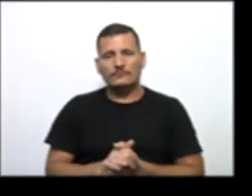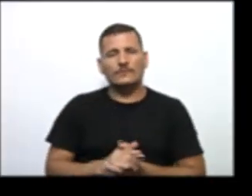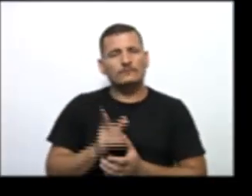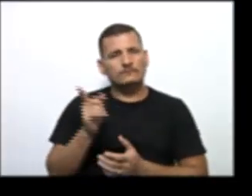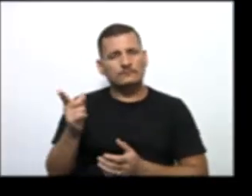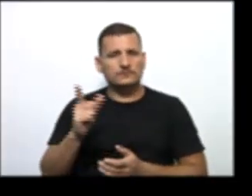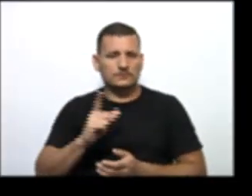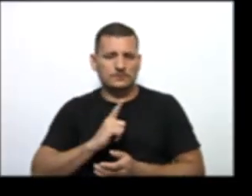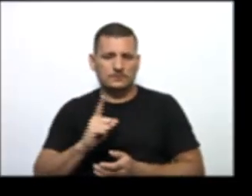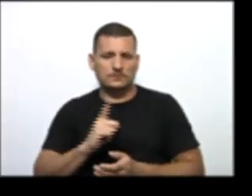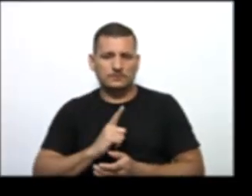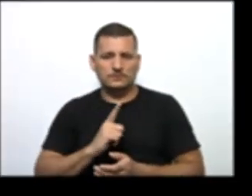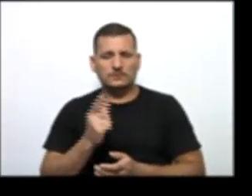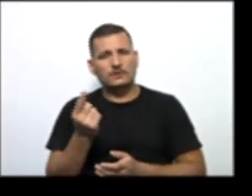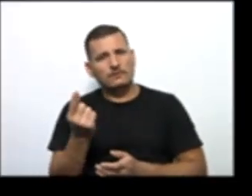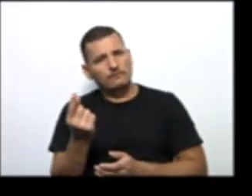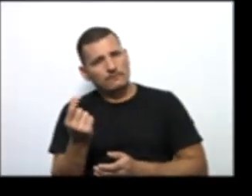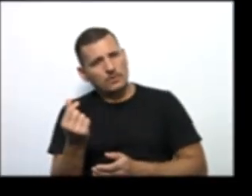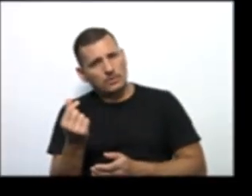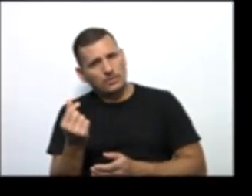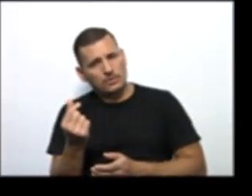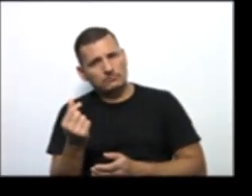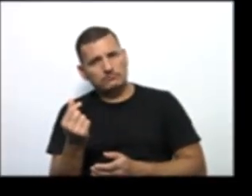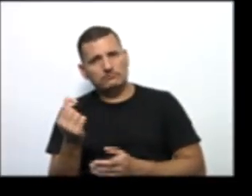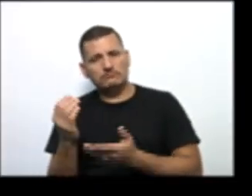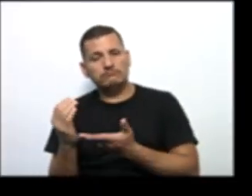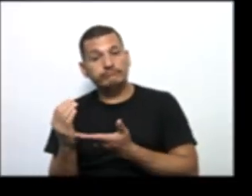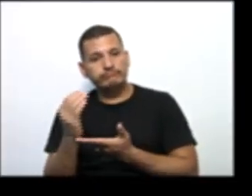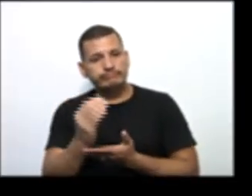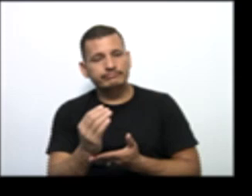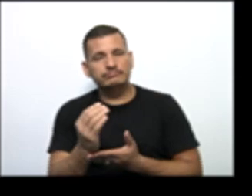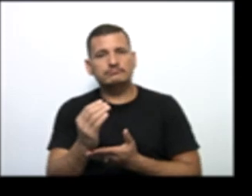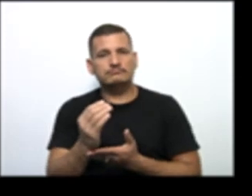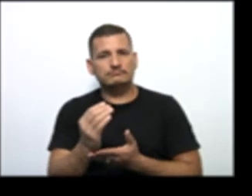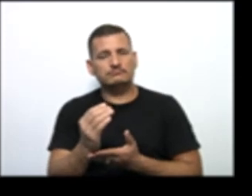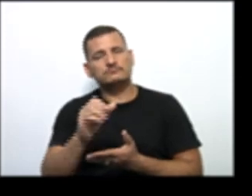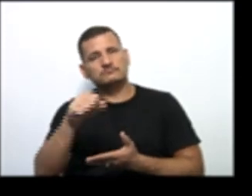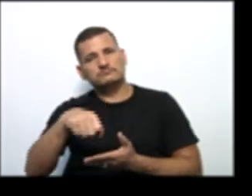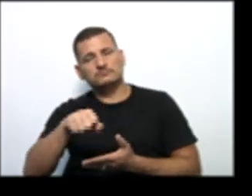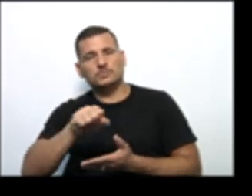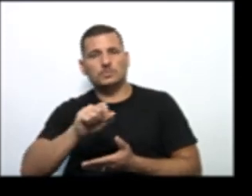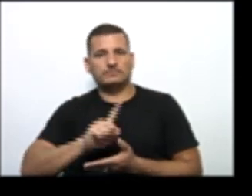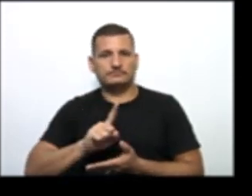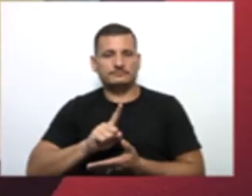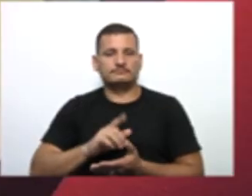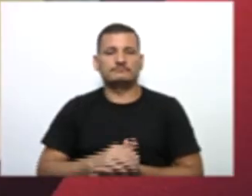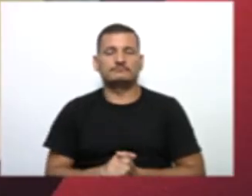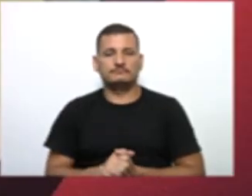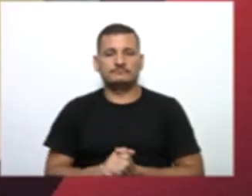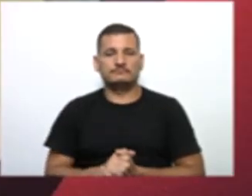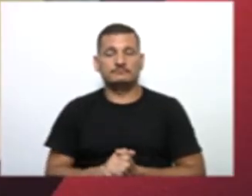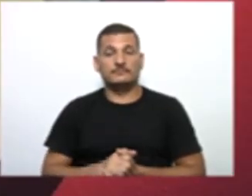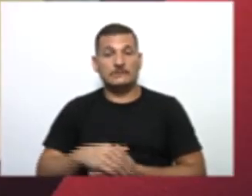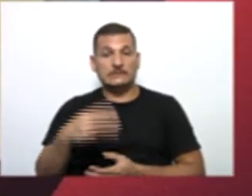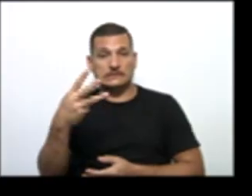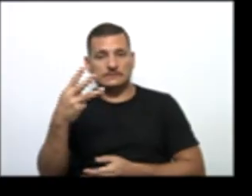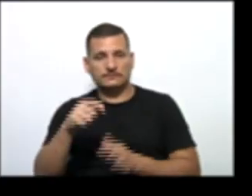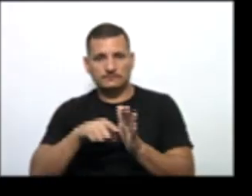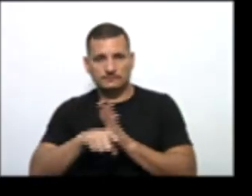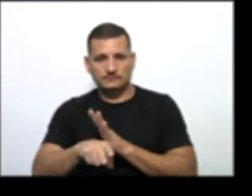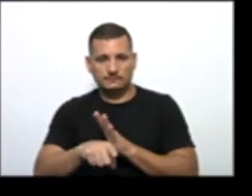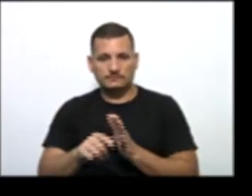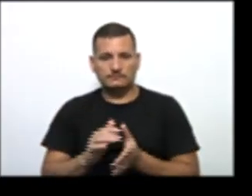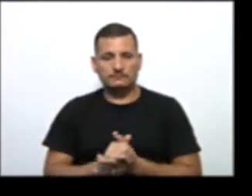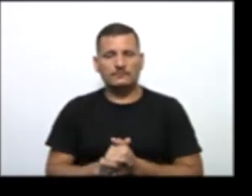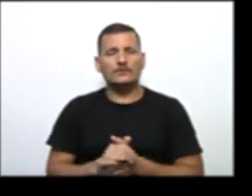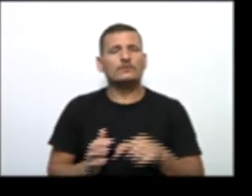um valor para cooperar dentro desse ramo que você escolheu? Sim ou não? E a terceira pergunta, quem